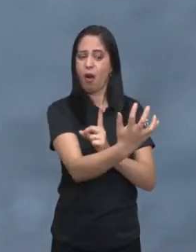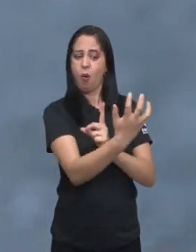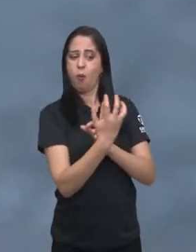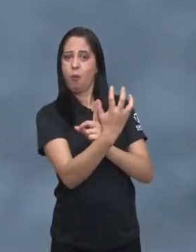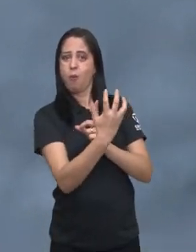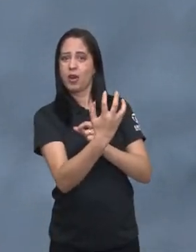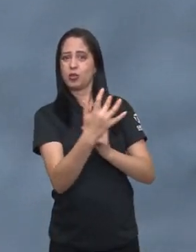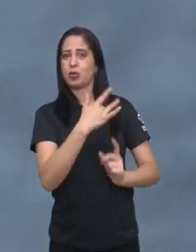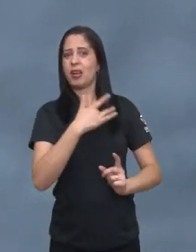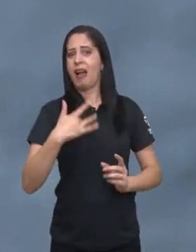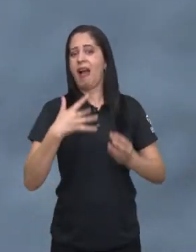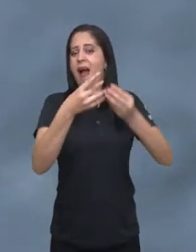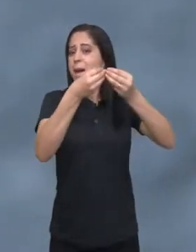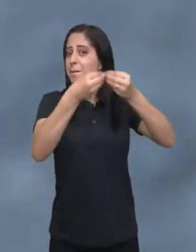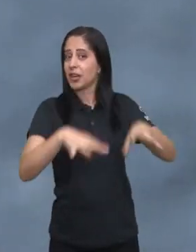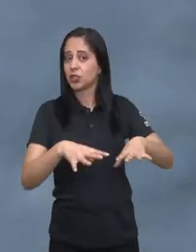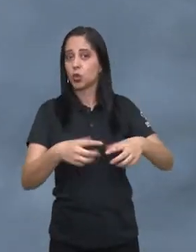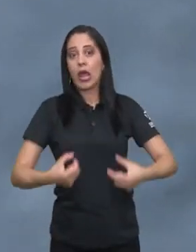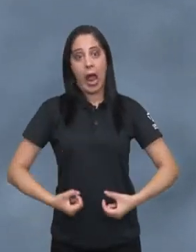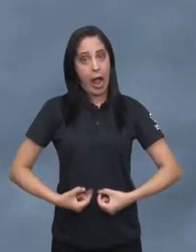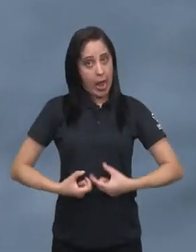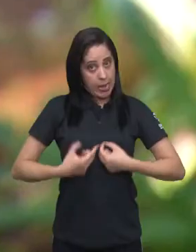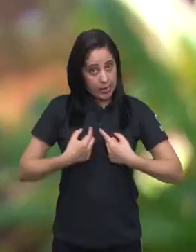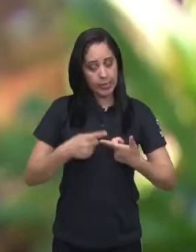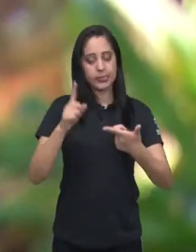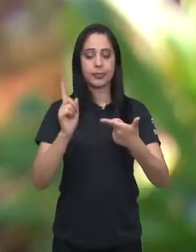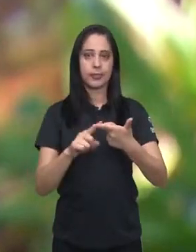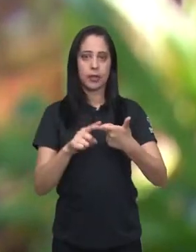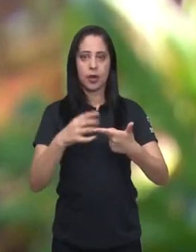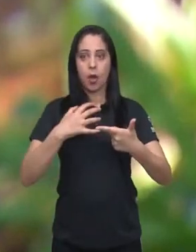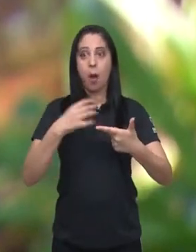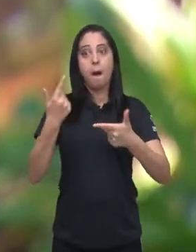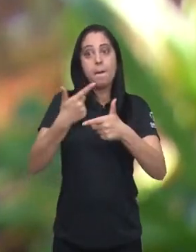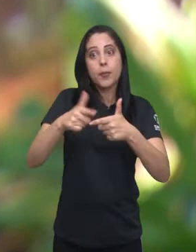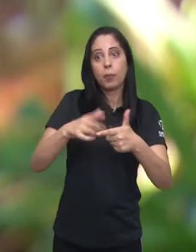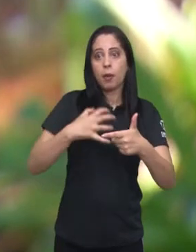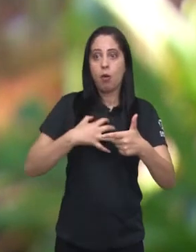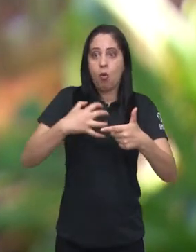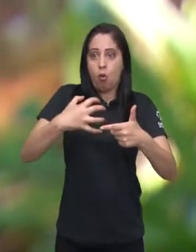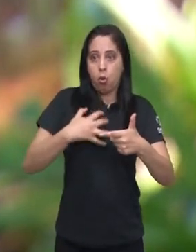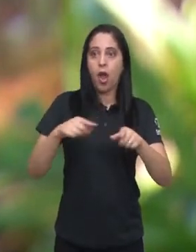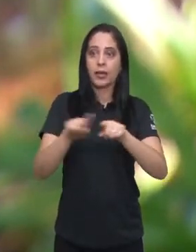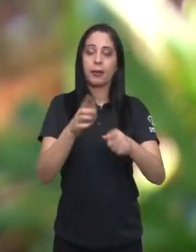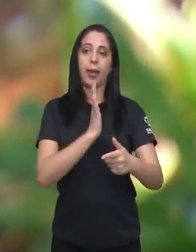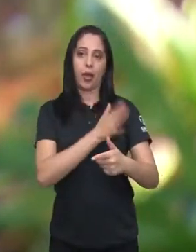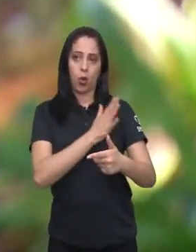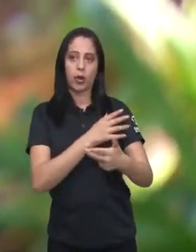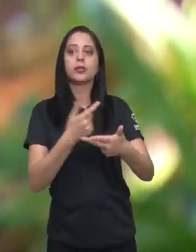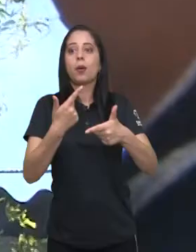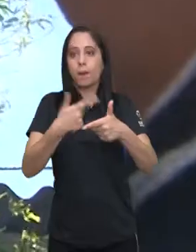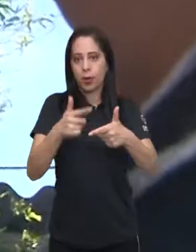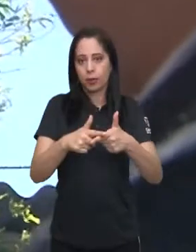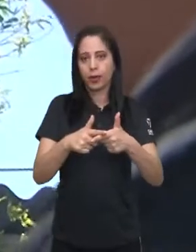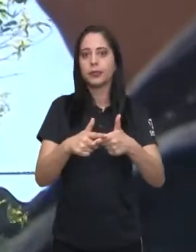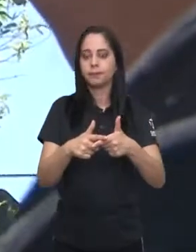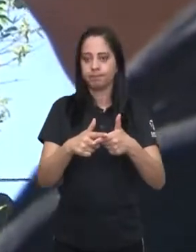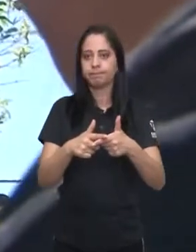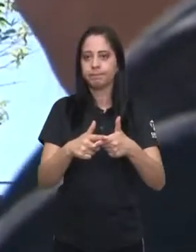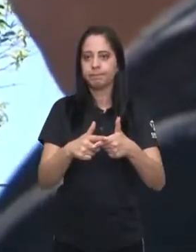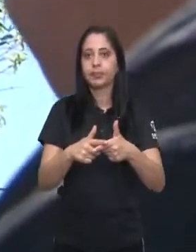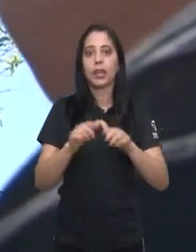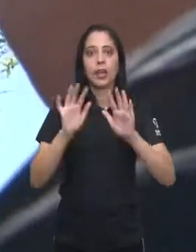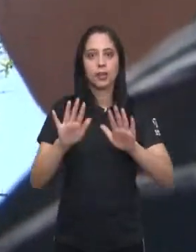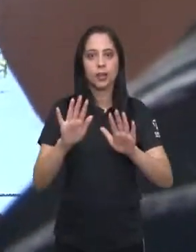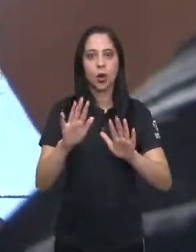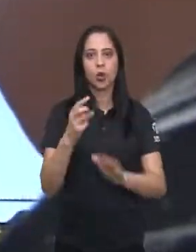principais fatores de risco para diversos tipos de câncer doenças no aparelho respiratório e cardiovascular is a cada